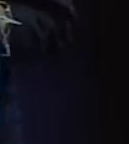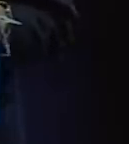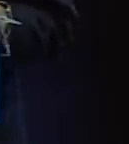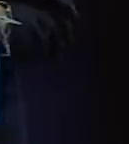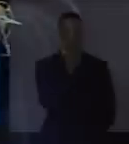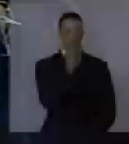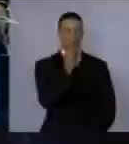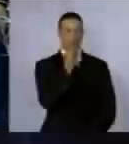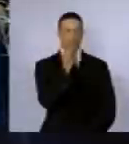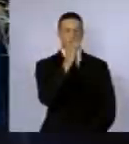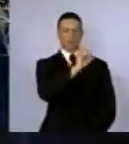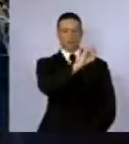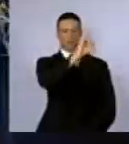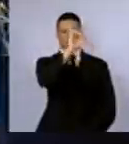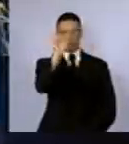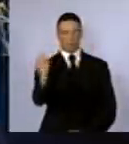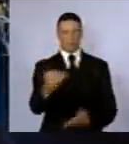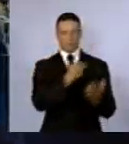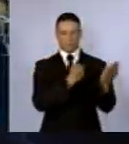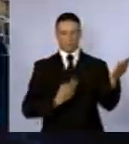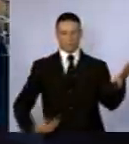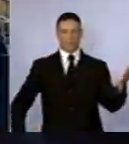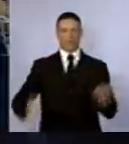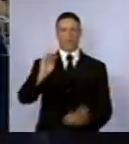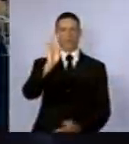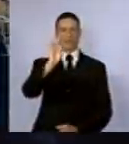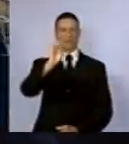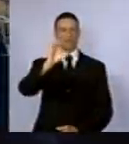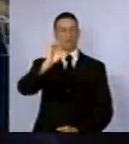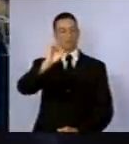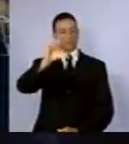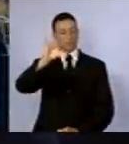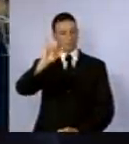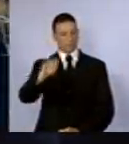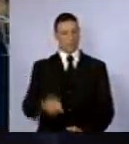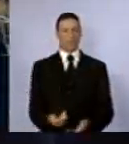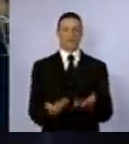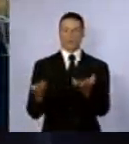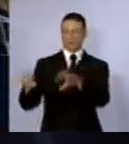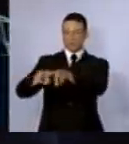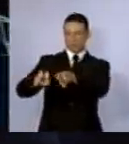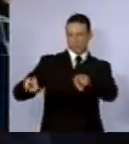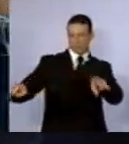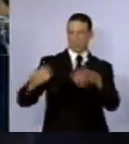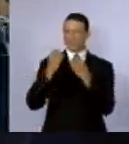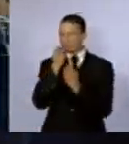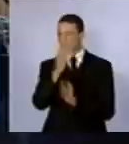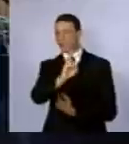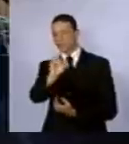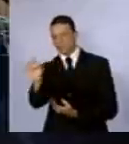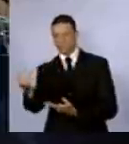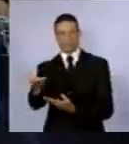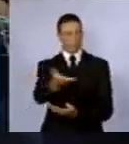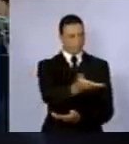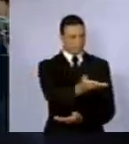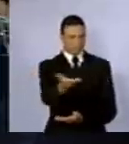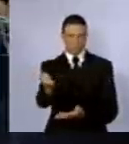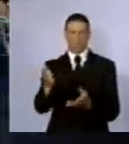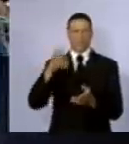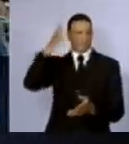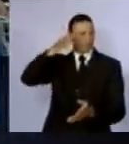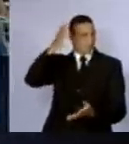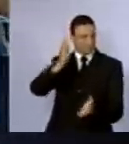Bom dia, ministro Dias Toffoli. Bom dia aos demais componentes da mesa. Bom dia, colegas de apresentação de